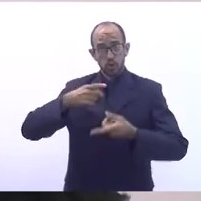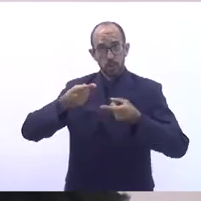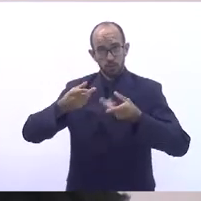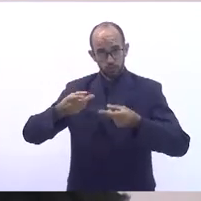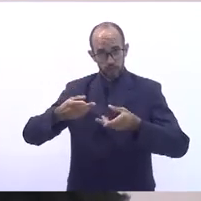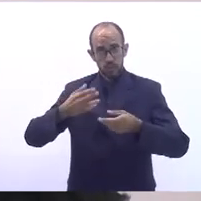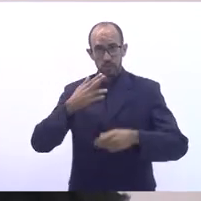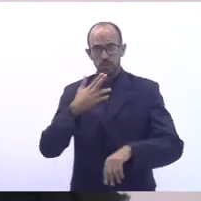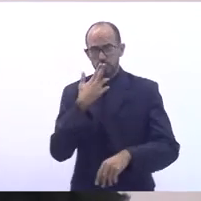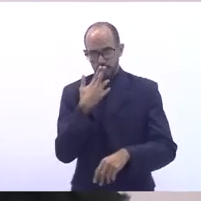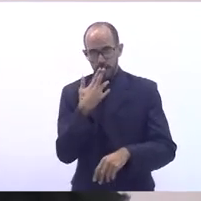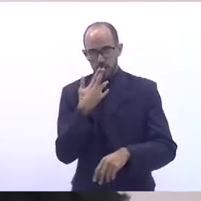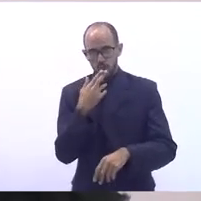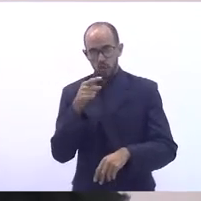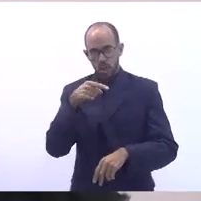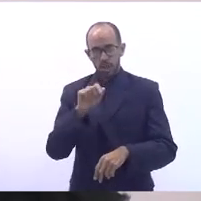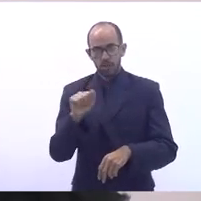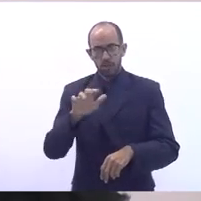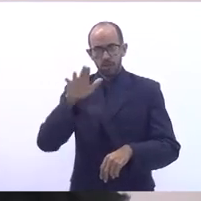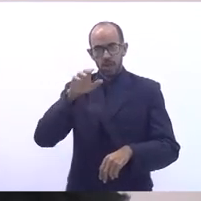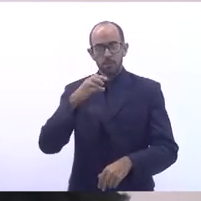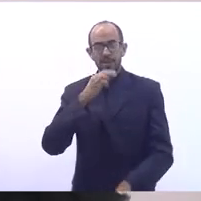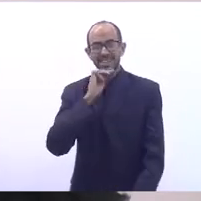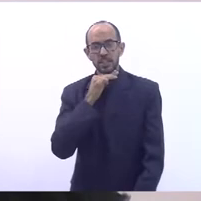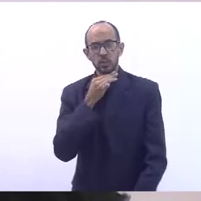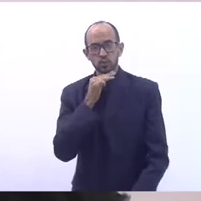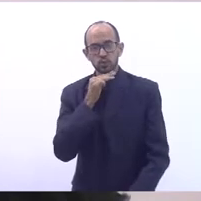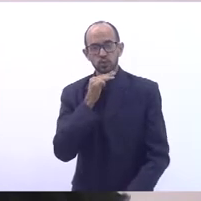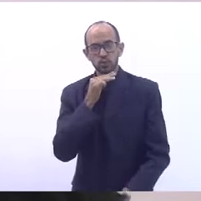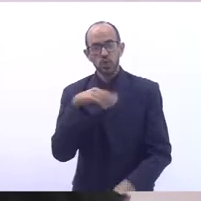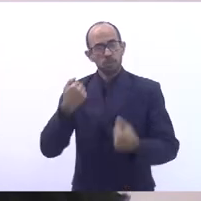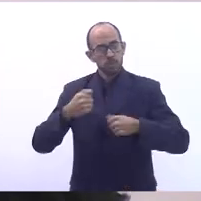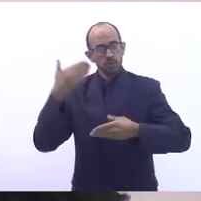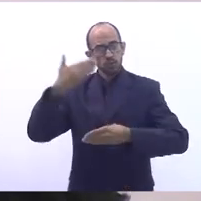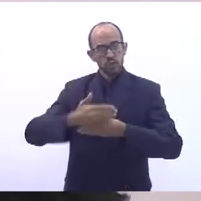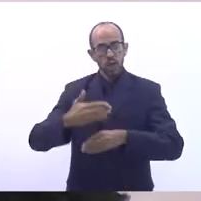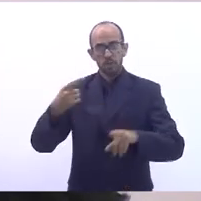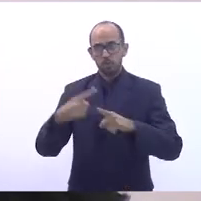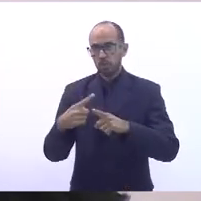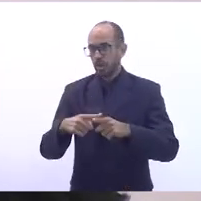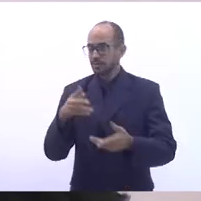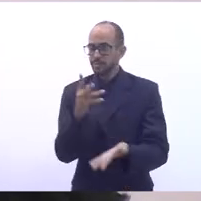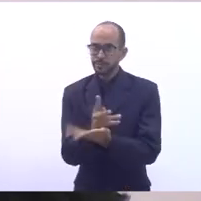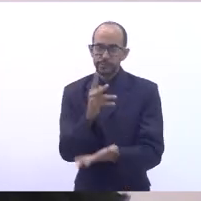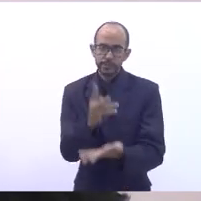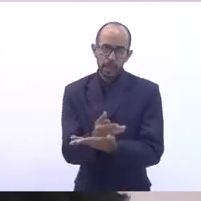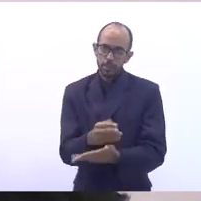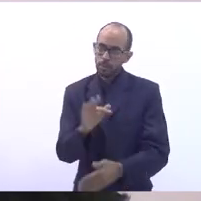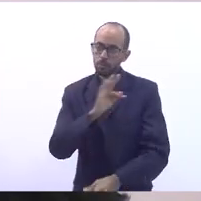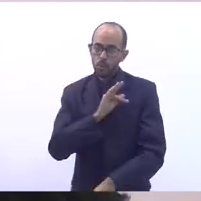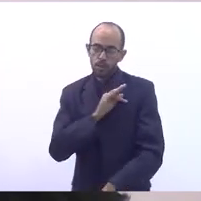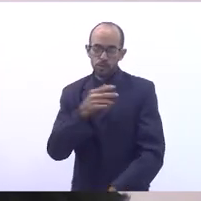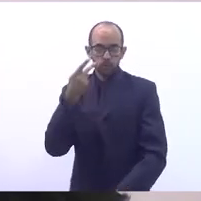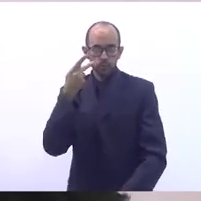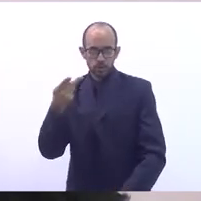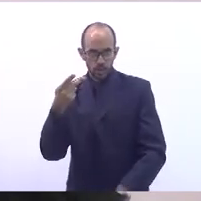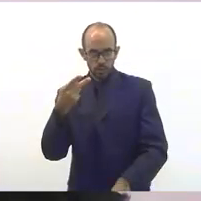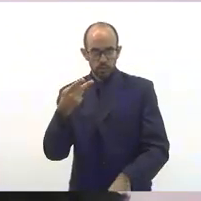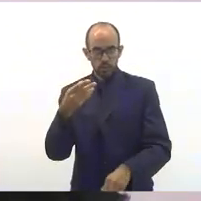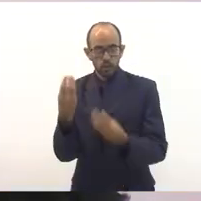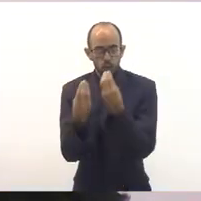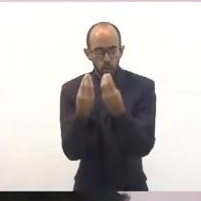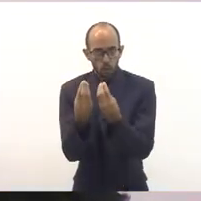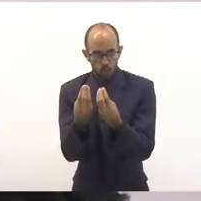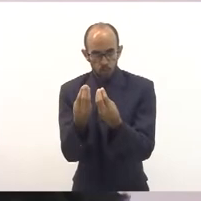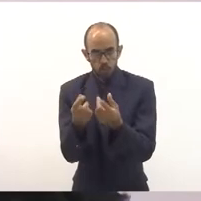dentro da favela do Manguinhos onde eu tive que fechar porque eu tinha constantemente operações policiais então assim como